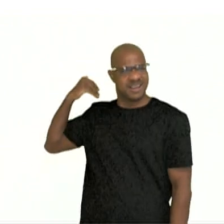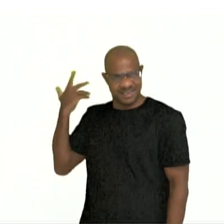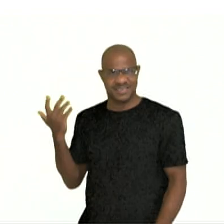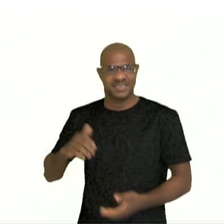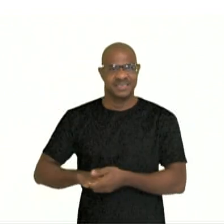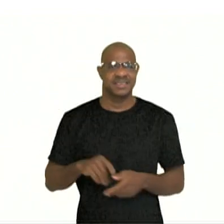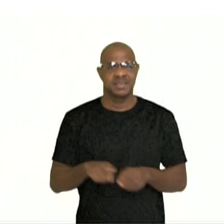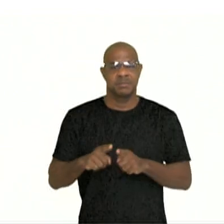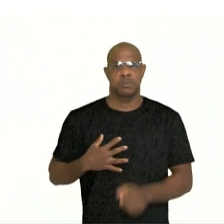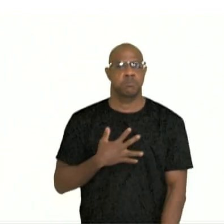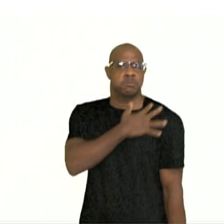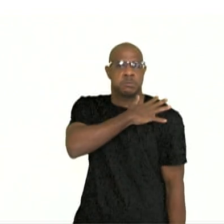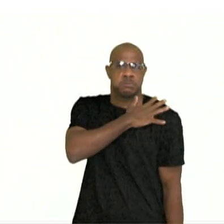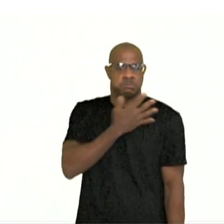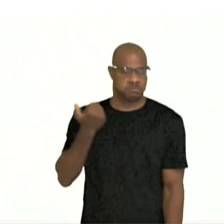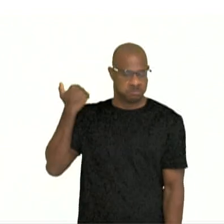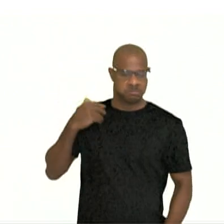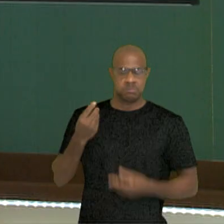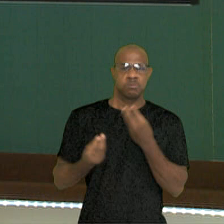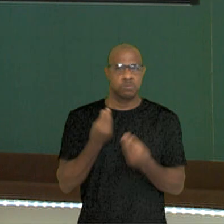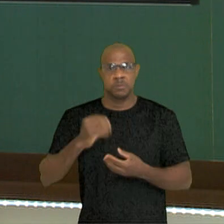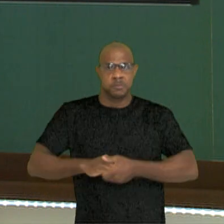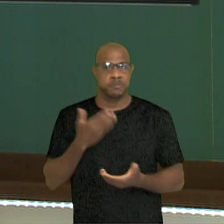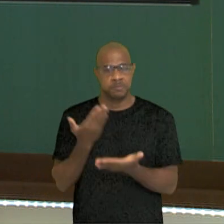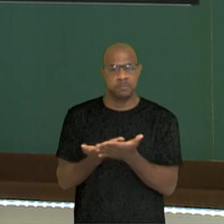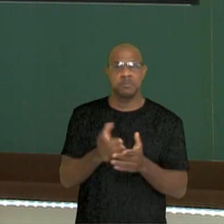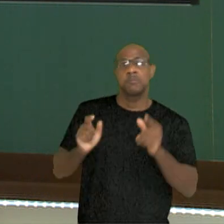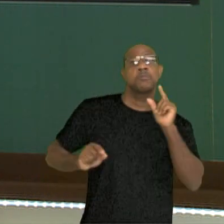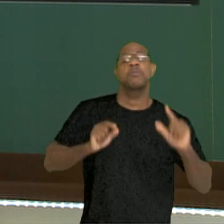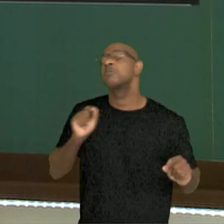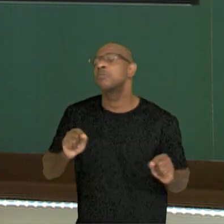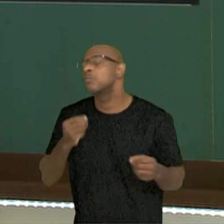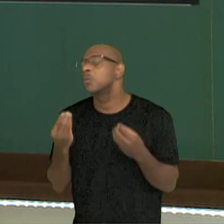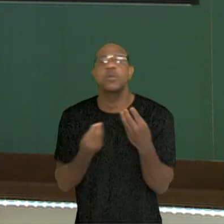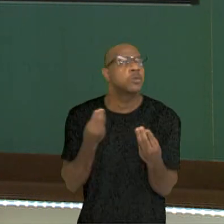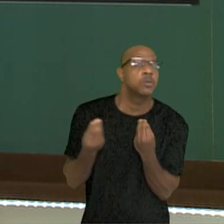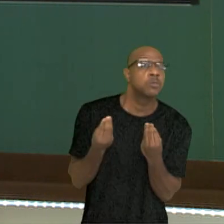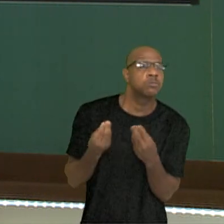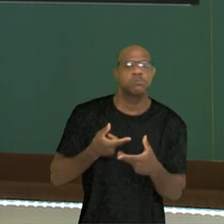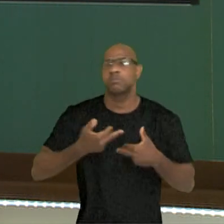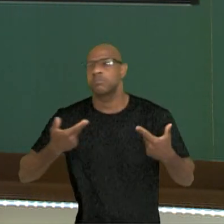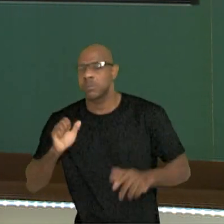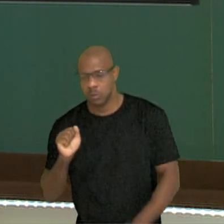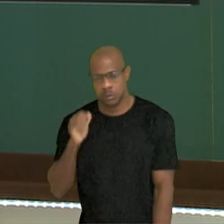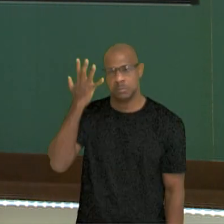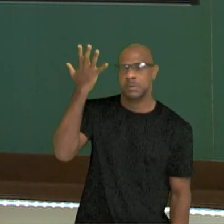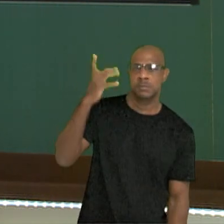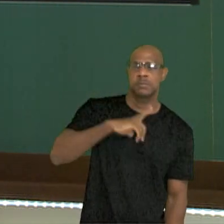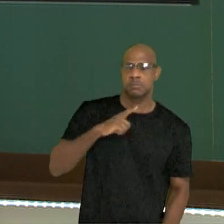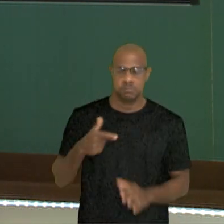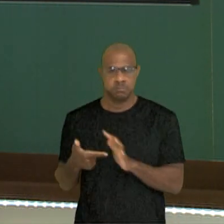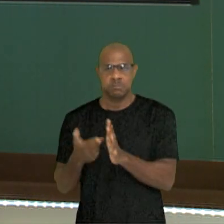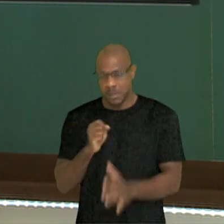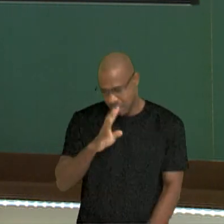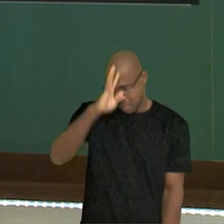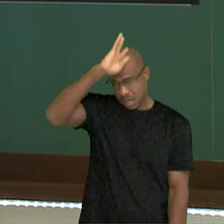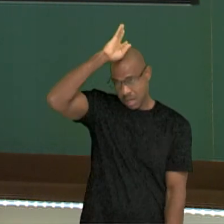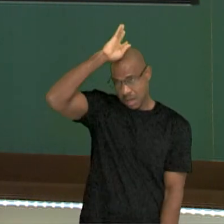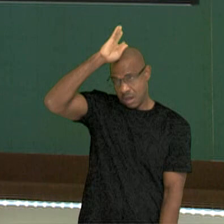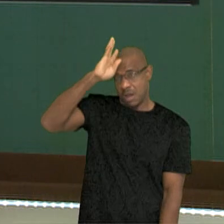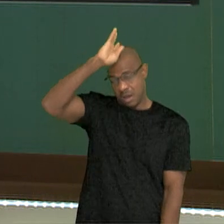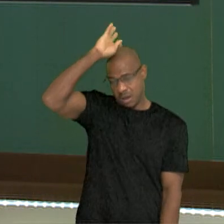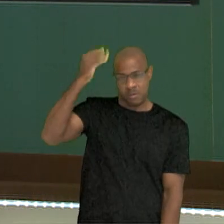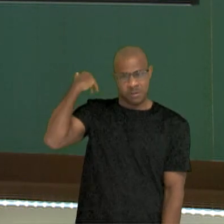ascensão militar. Então a gente vai ver nessa aula como alguns fatores levaram a Roma República a